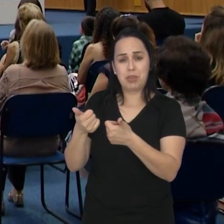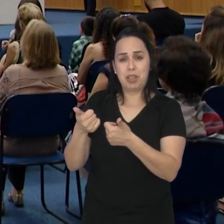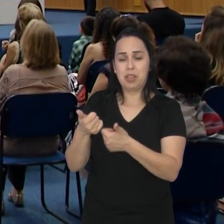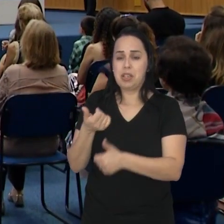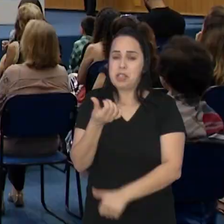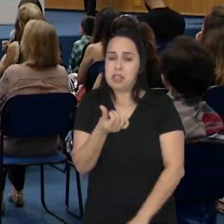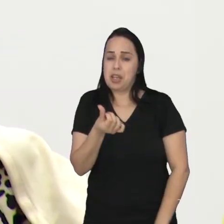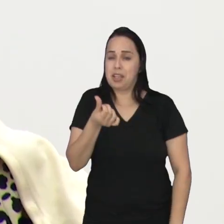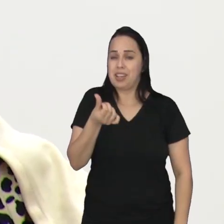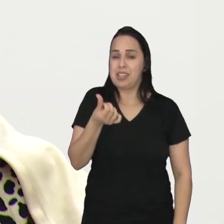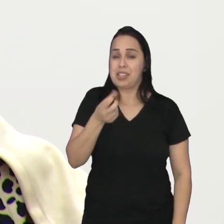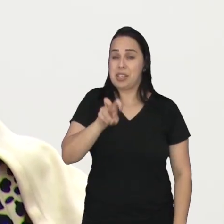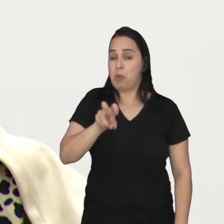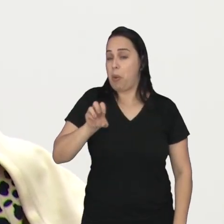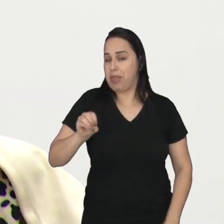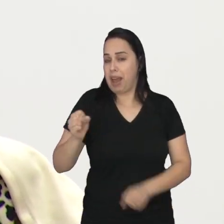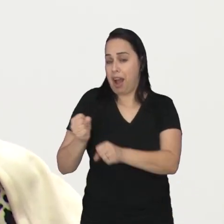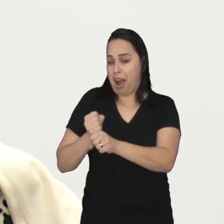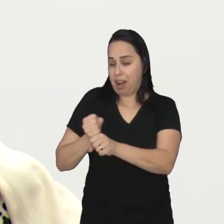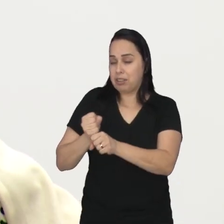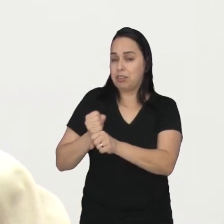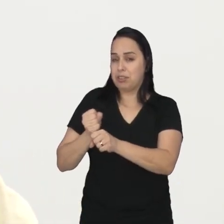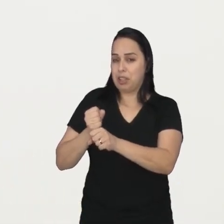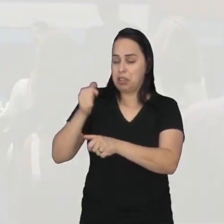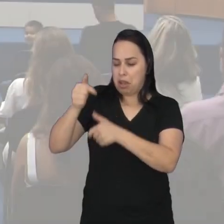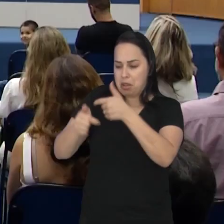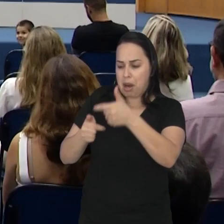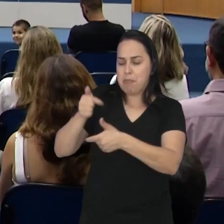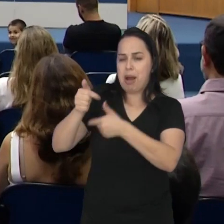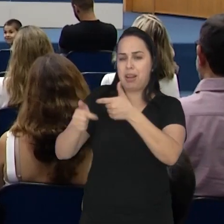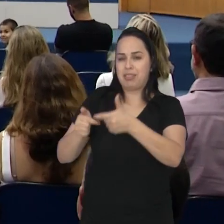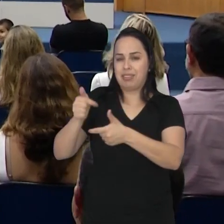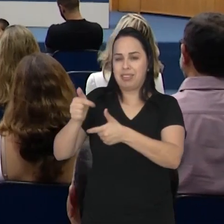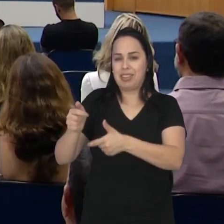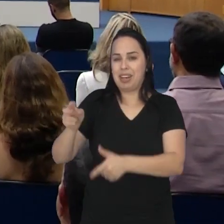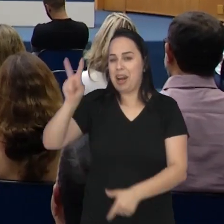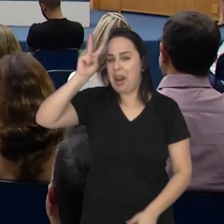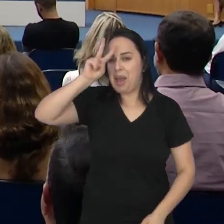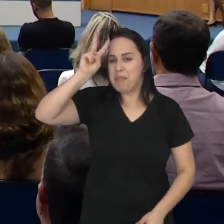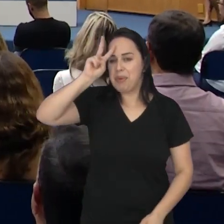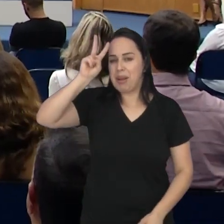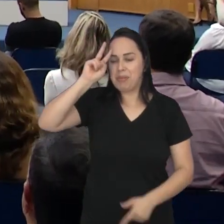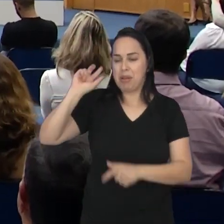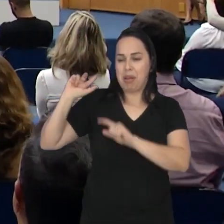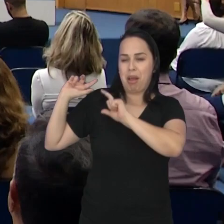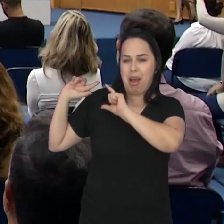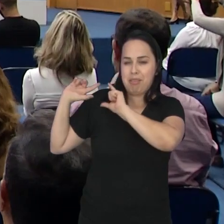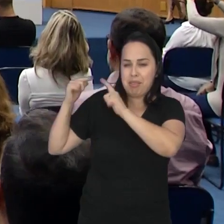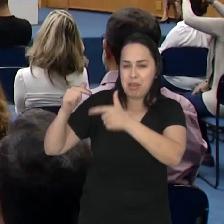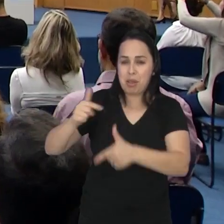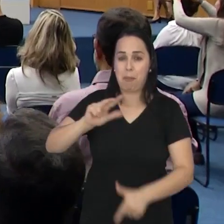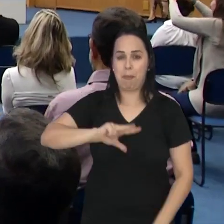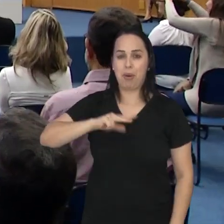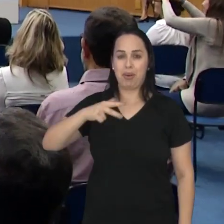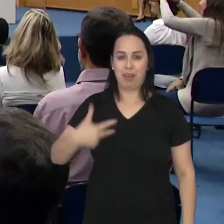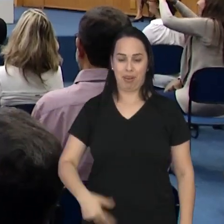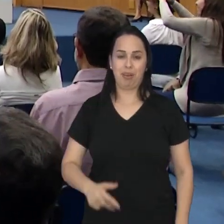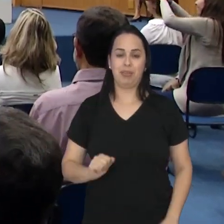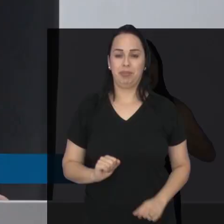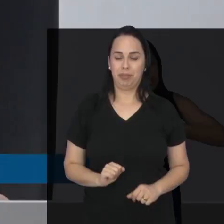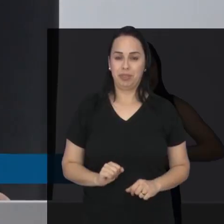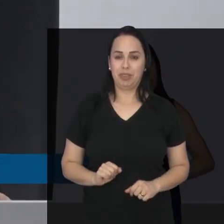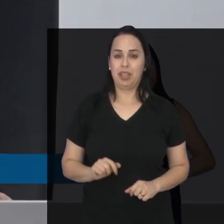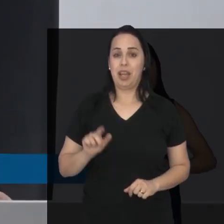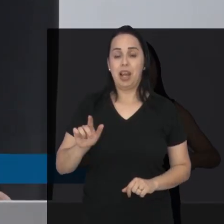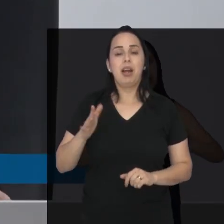de Lourdes, que durante mais de 50 anos tem atuado para manter vivas as tradições portuguesas aqui em São José.